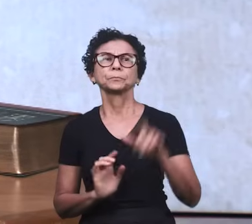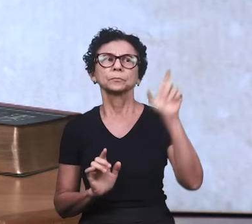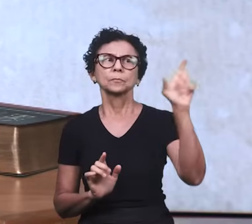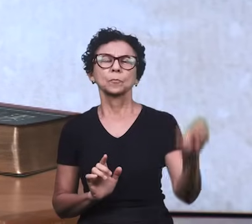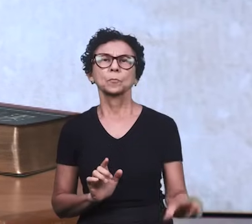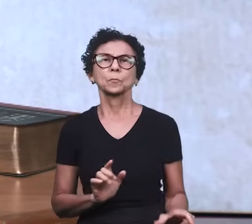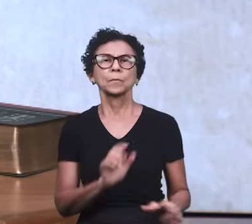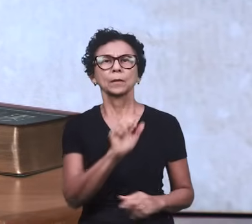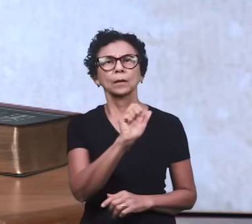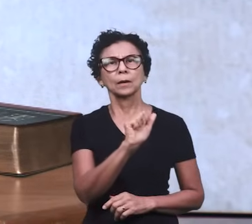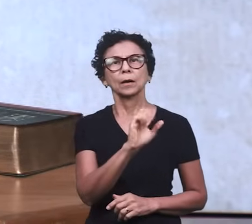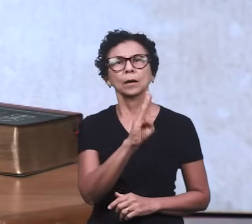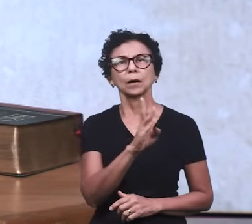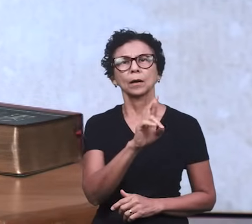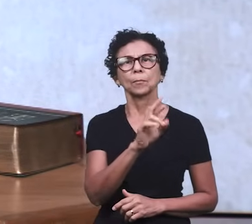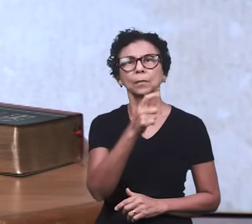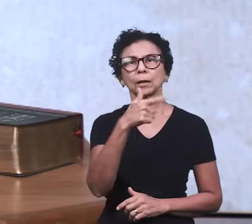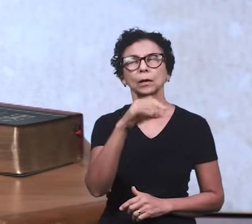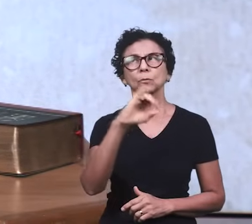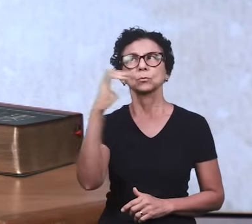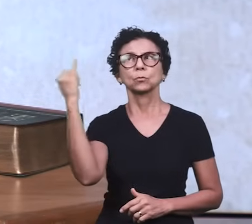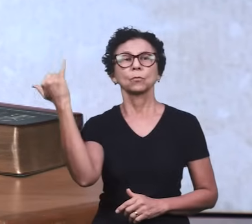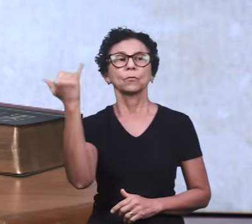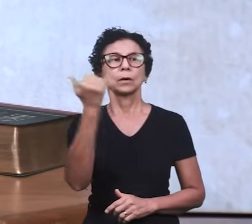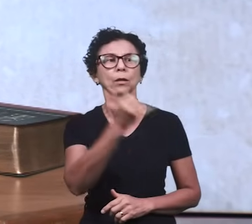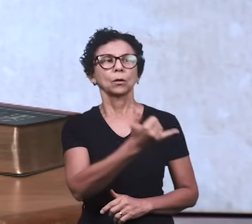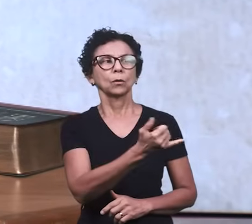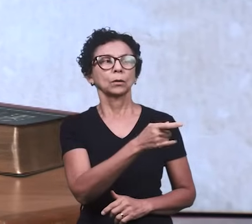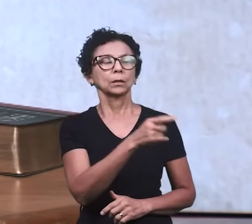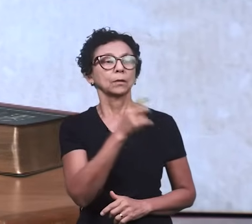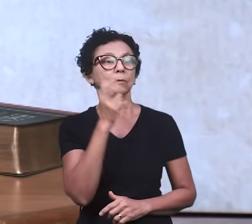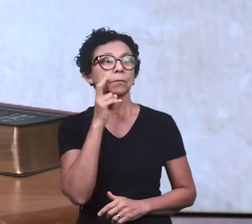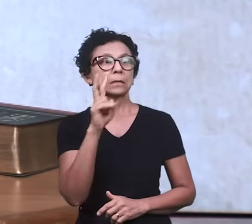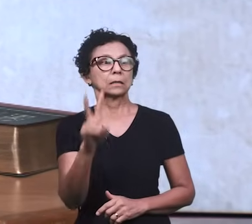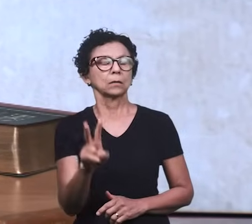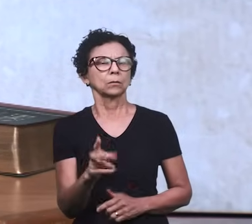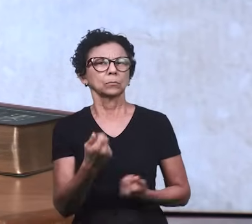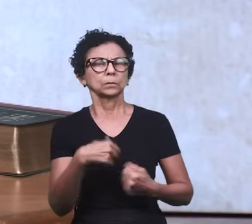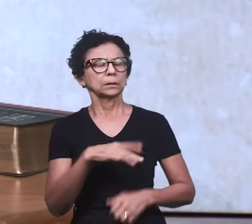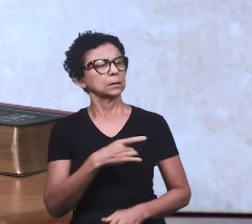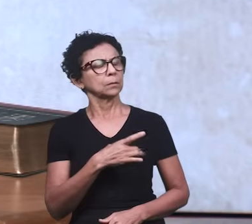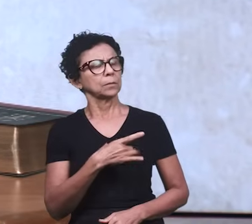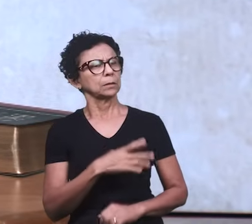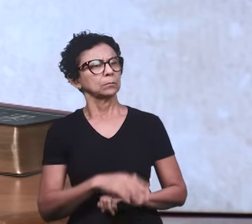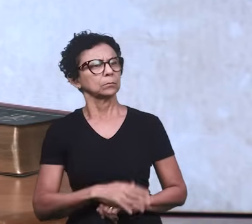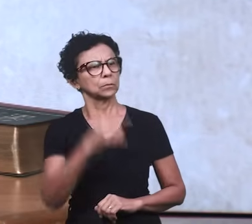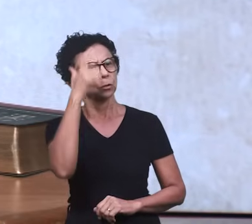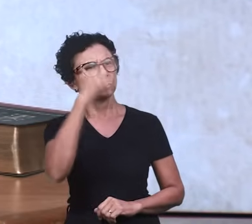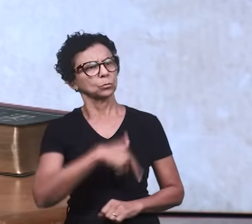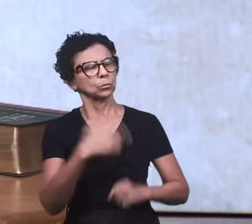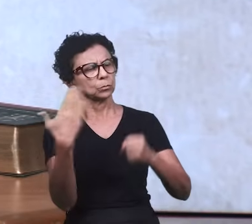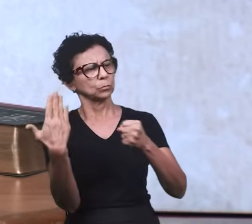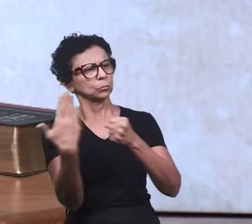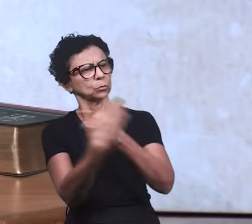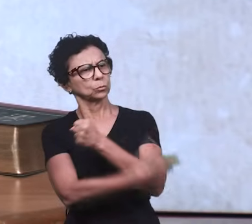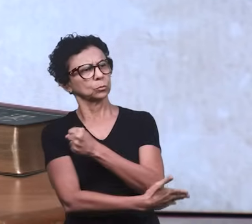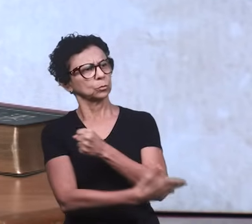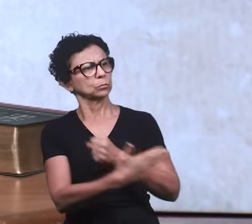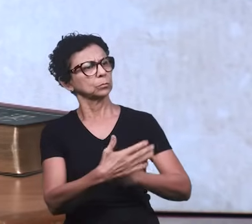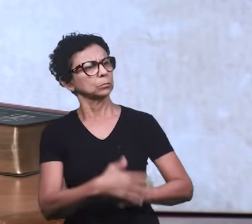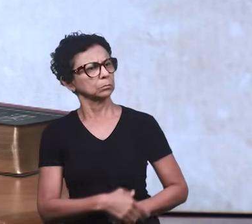Abrão em visão dizendo não temas Abrão eu sou o teu escudo o teu